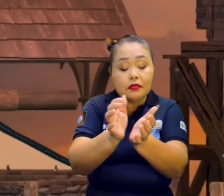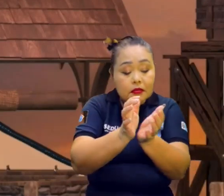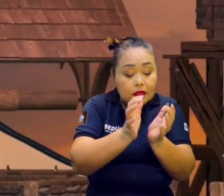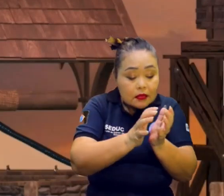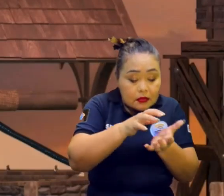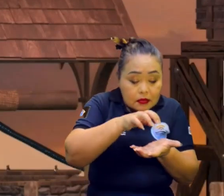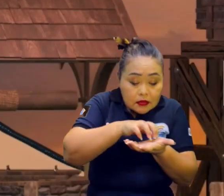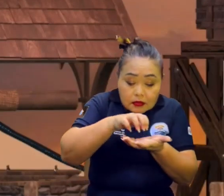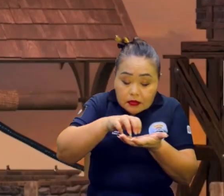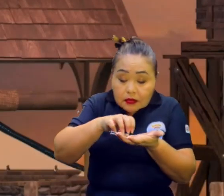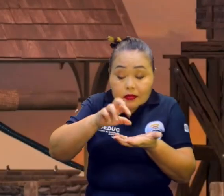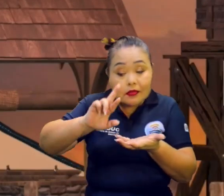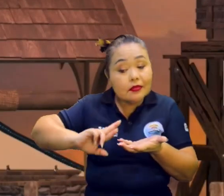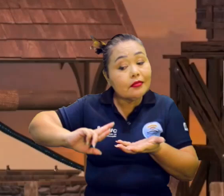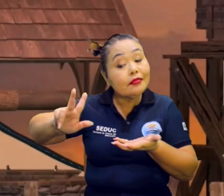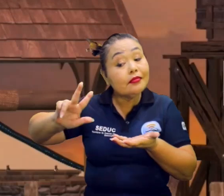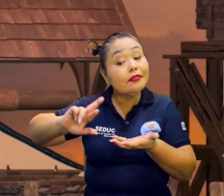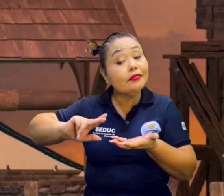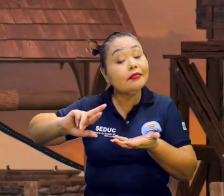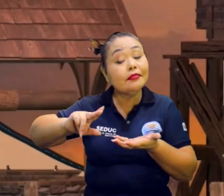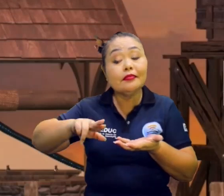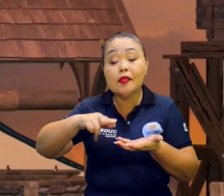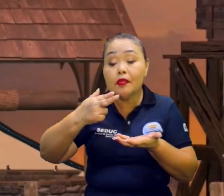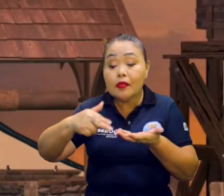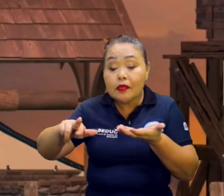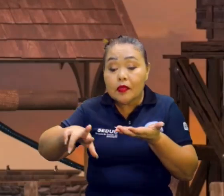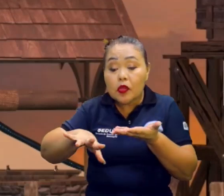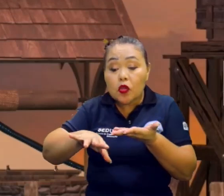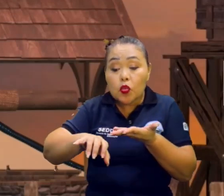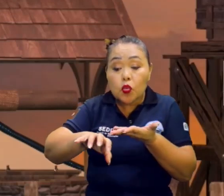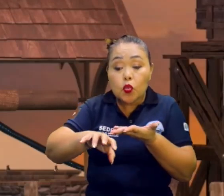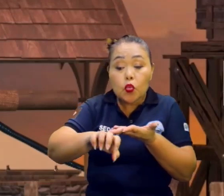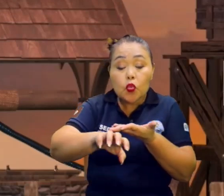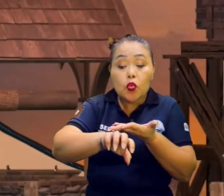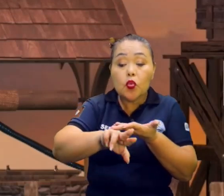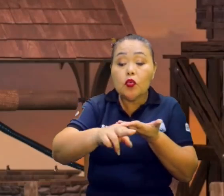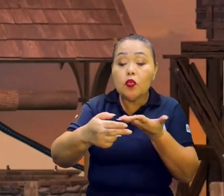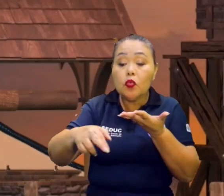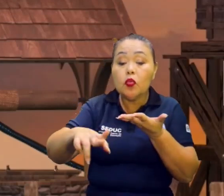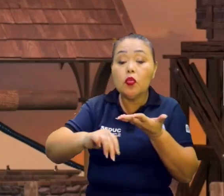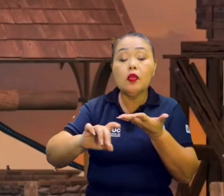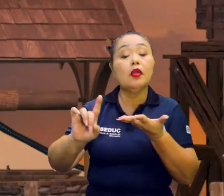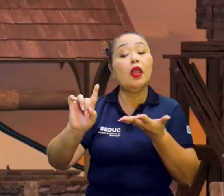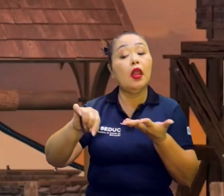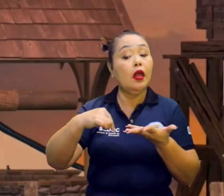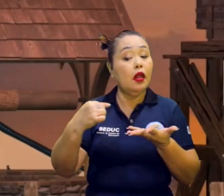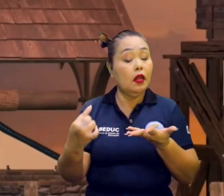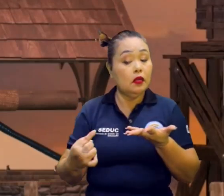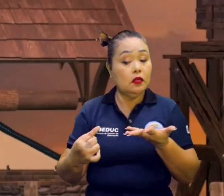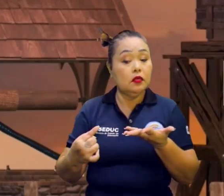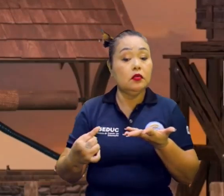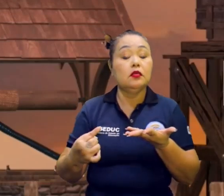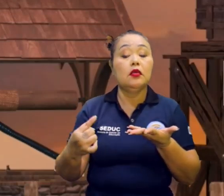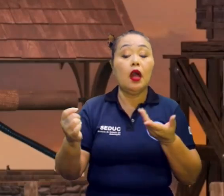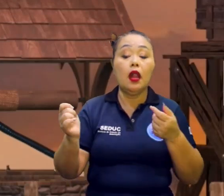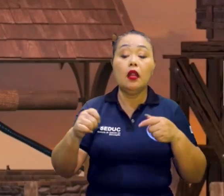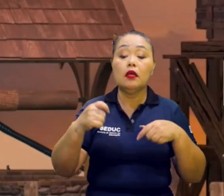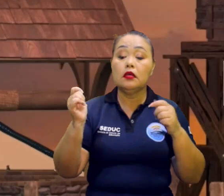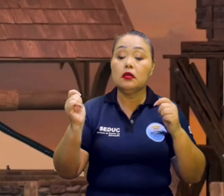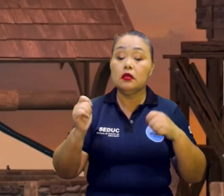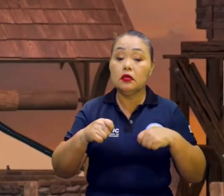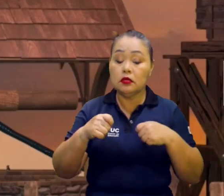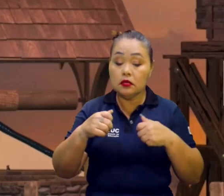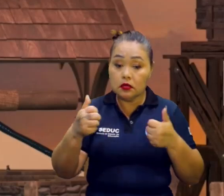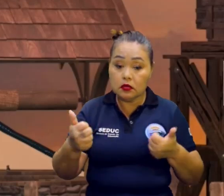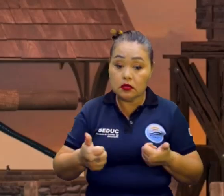necessidade nutricional. Então, a gente tem que estar lembrando que além de permitir uma qualidade desse